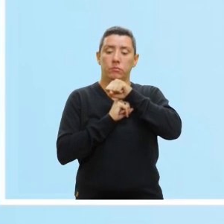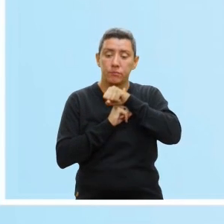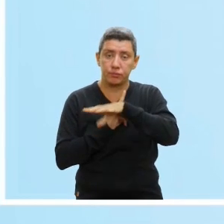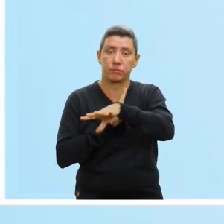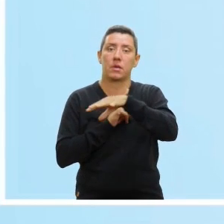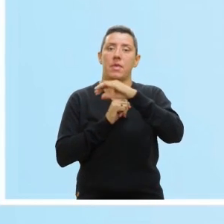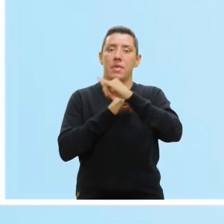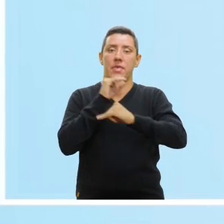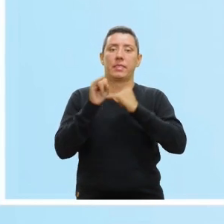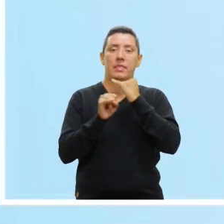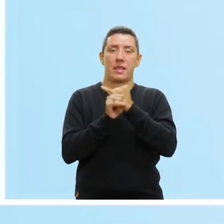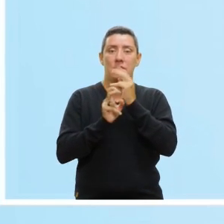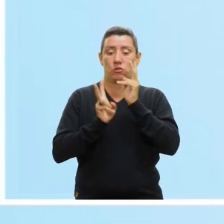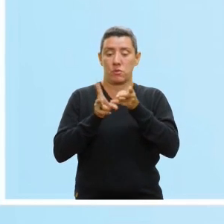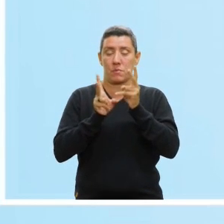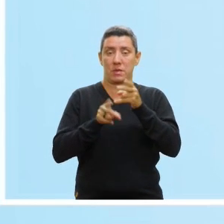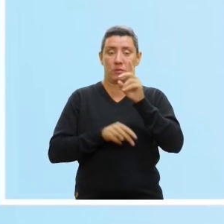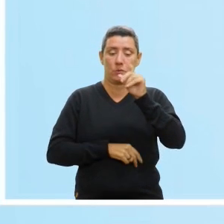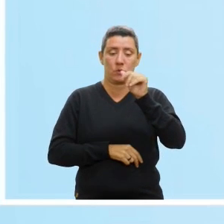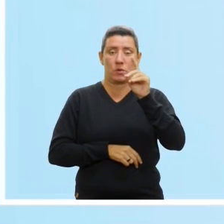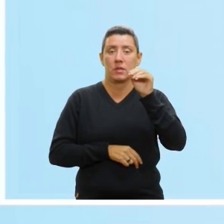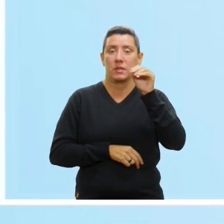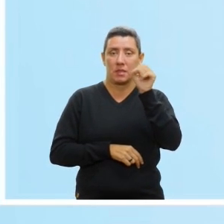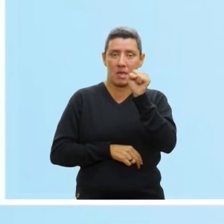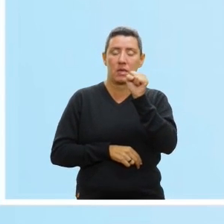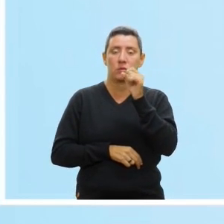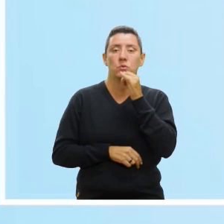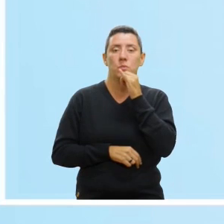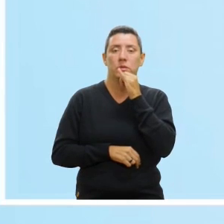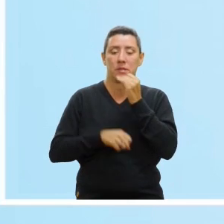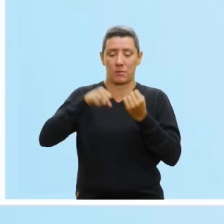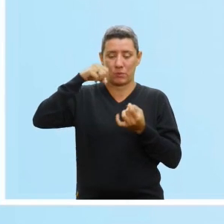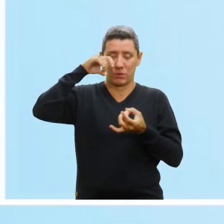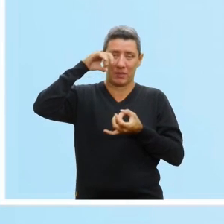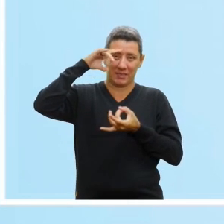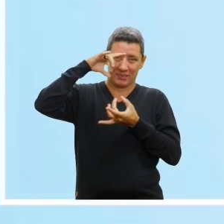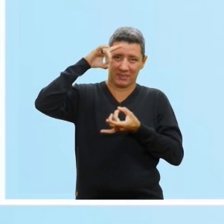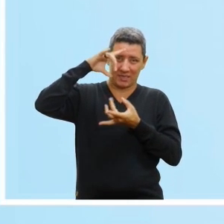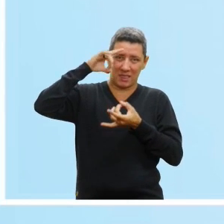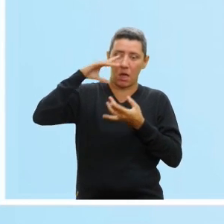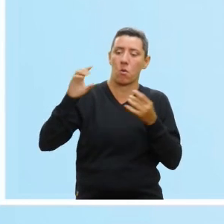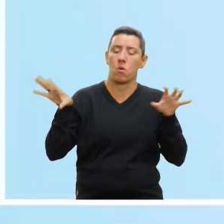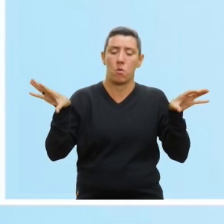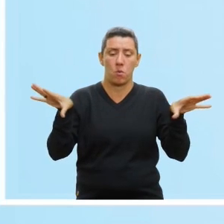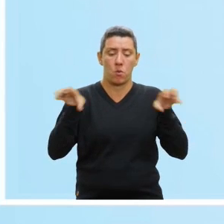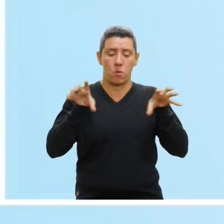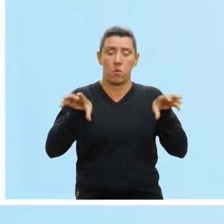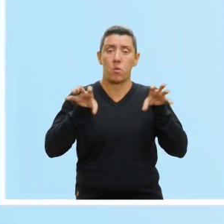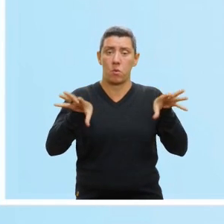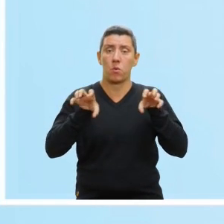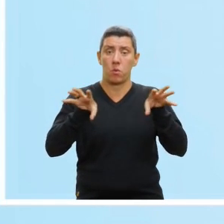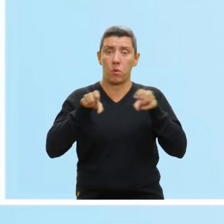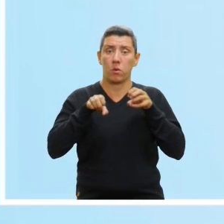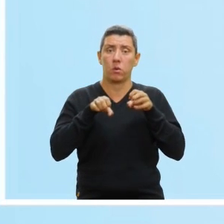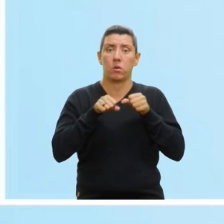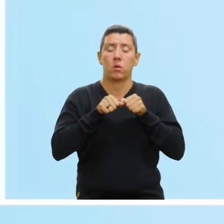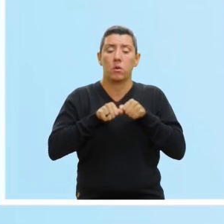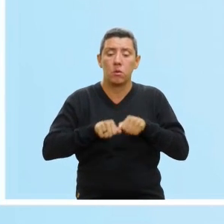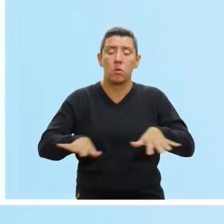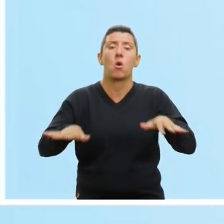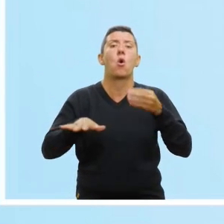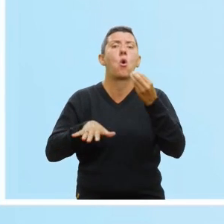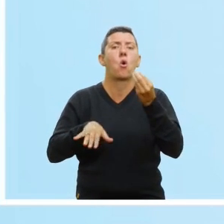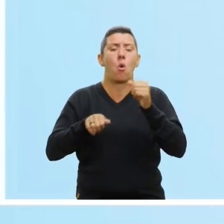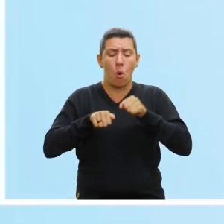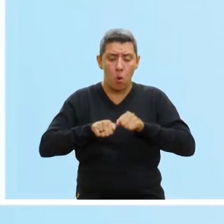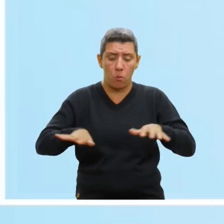quando você concentra tudo e você precisa mandar esse sinal para cima, né, mandar para a internet, você acaba precisando de muita capacidade na